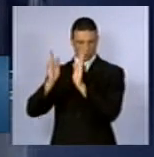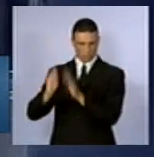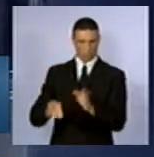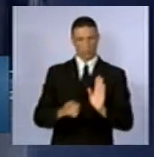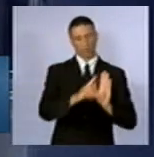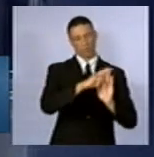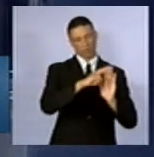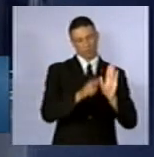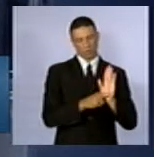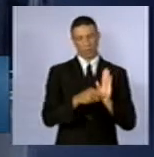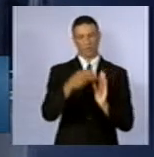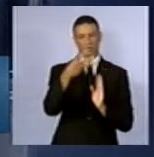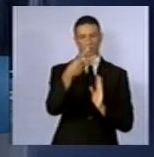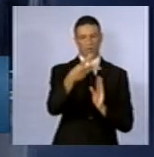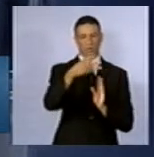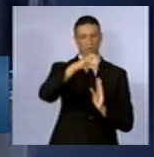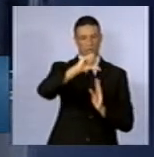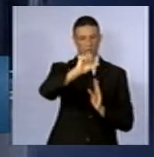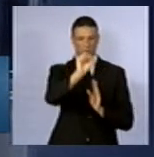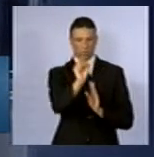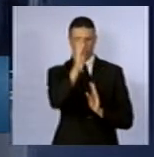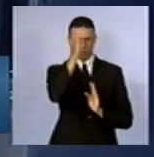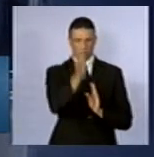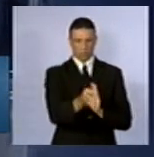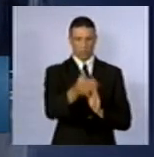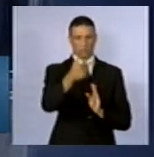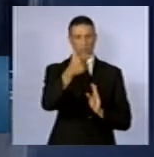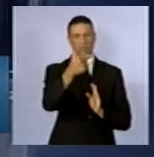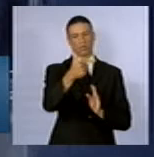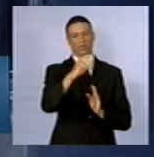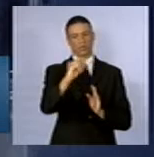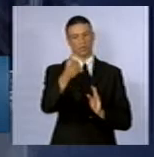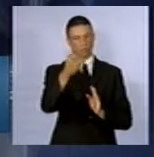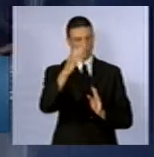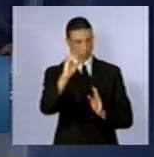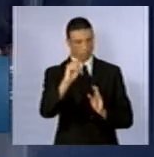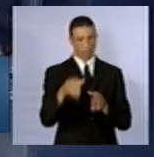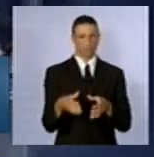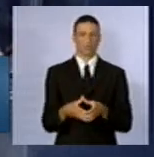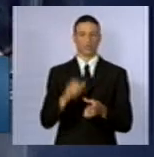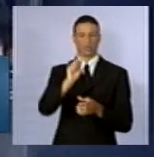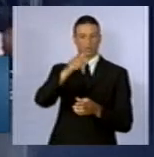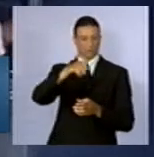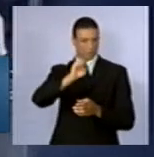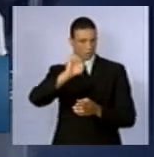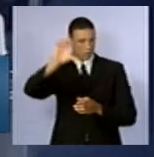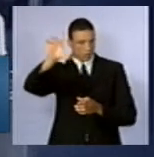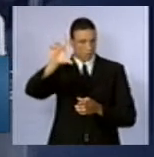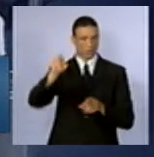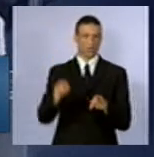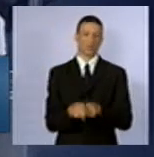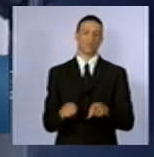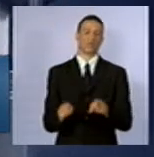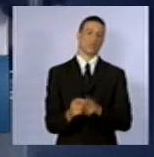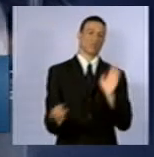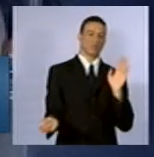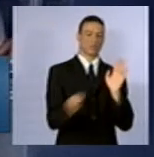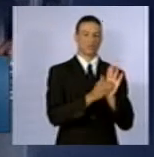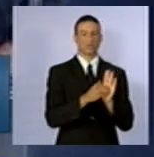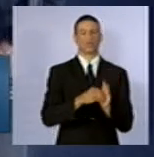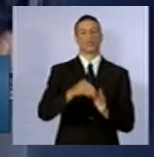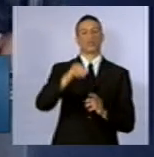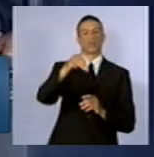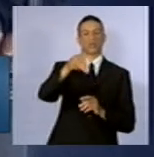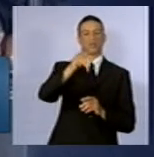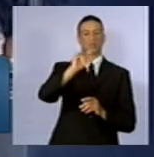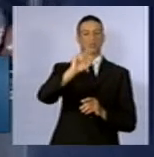resolução 398 2 10 da Anel e que se refere a 83.3 microtesla no limite